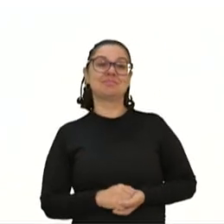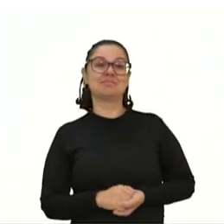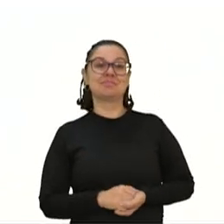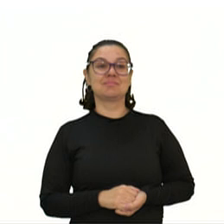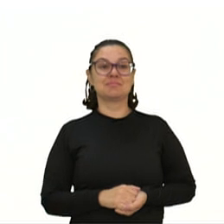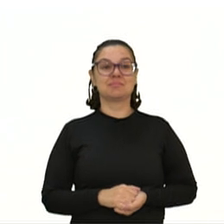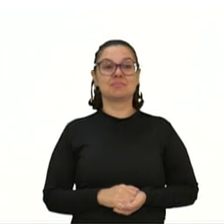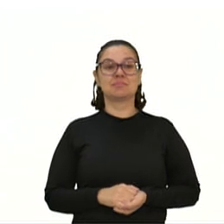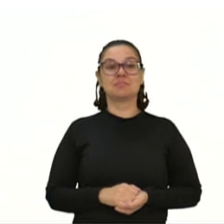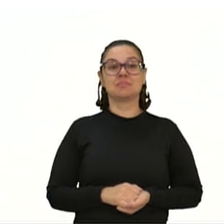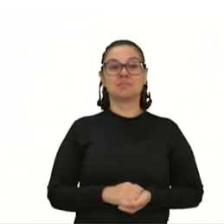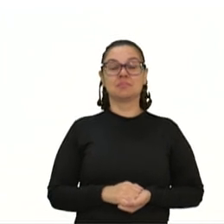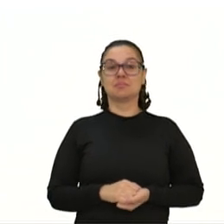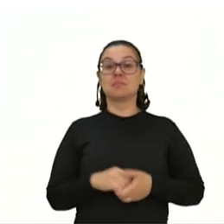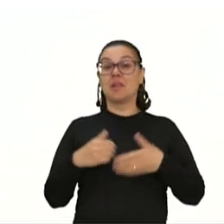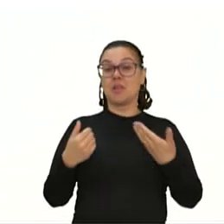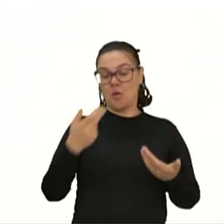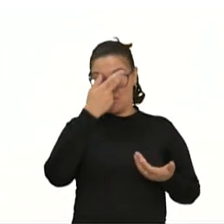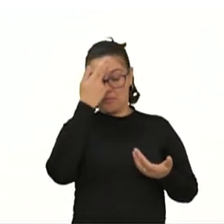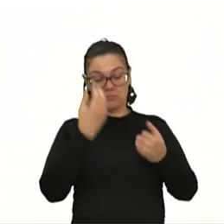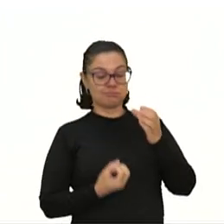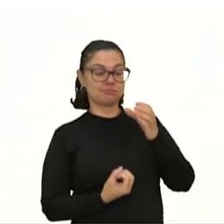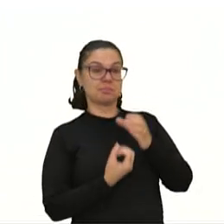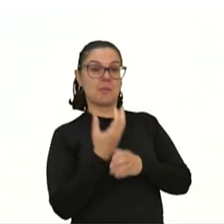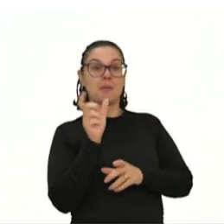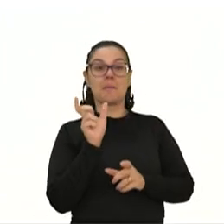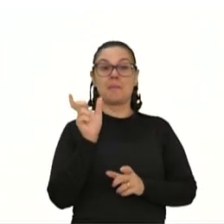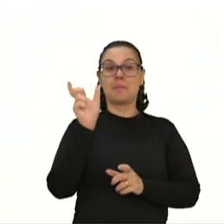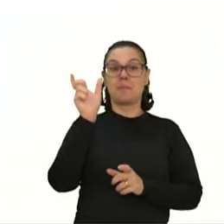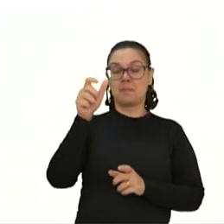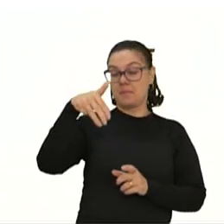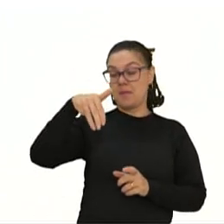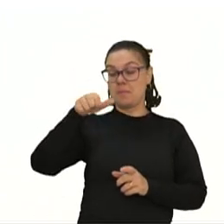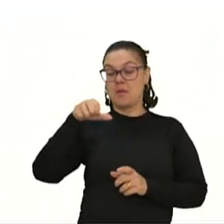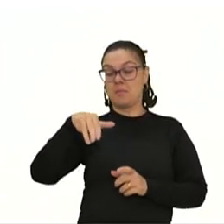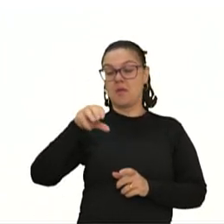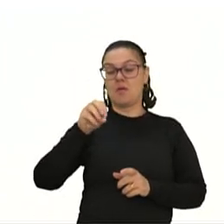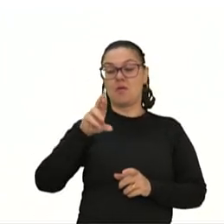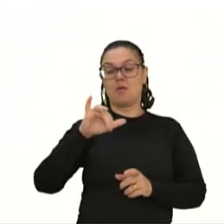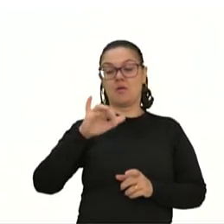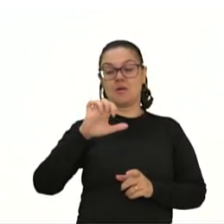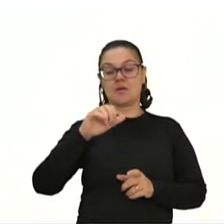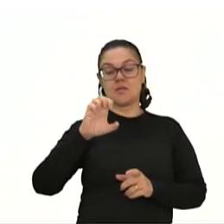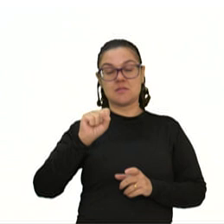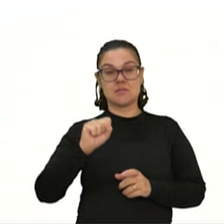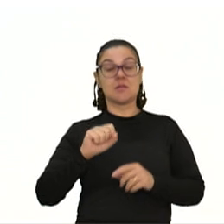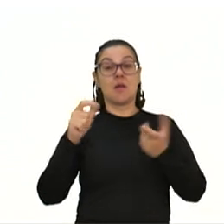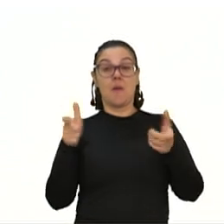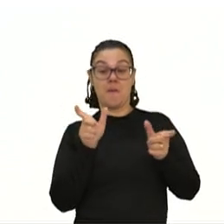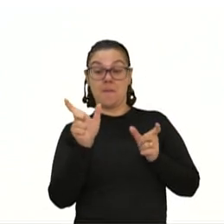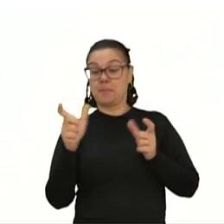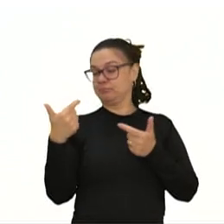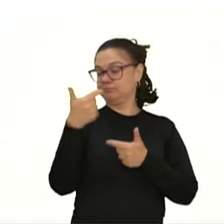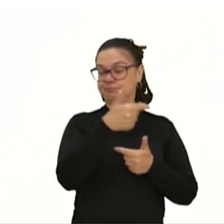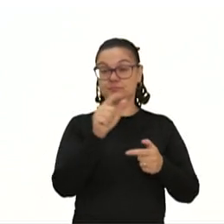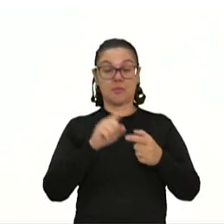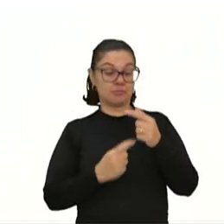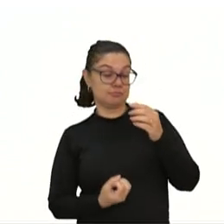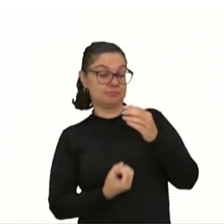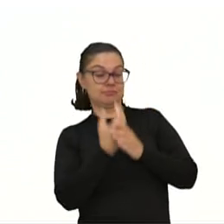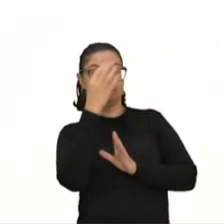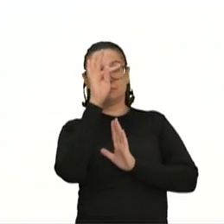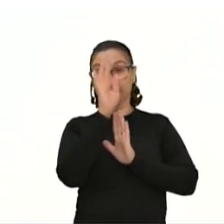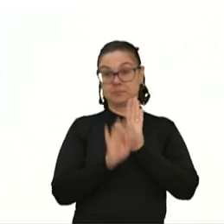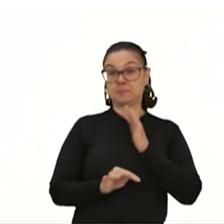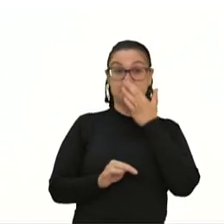Number 7. O autor do meme criou a palavra memories. É uma palavra que não existe, mas foi criada aqui pelo autor do